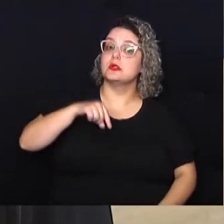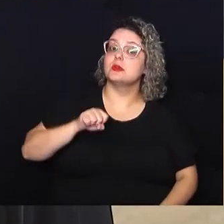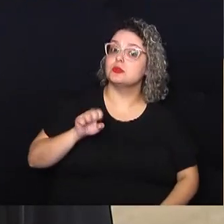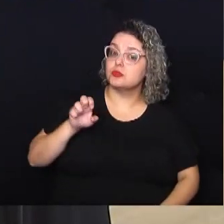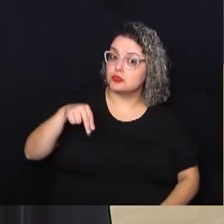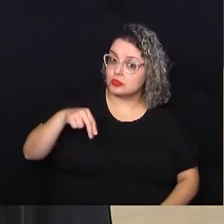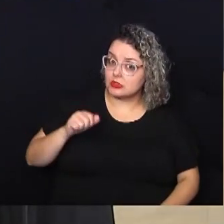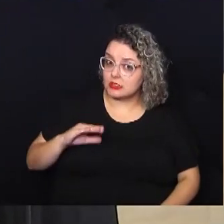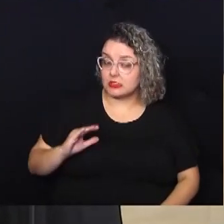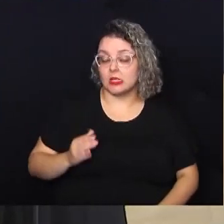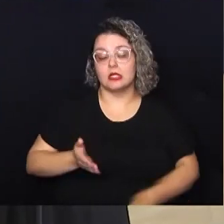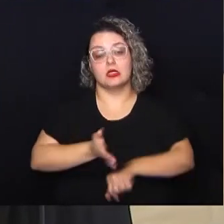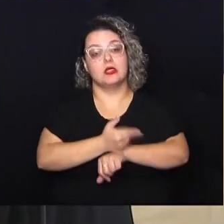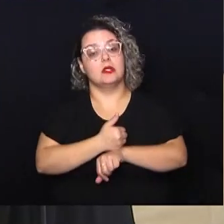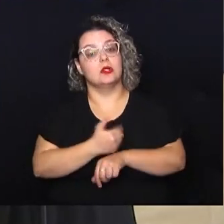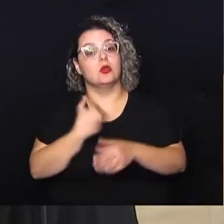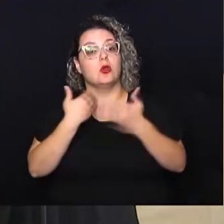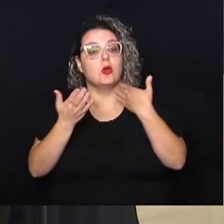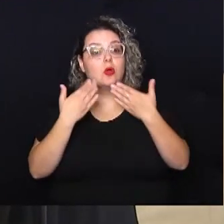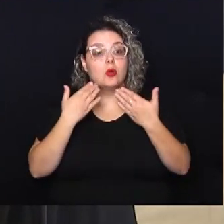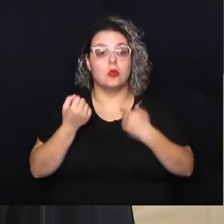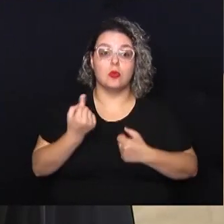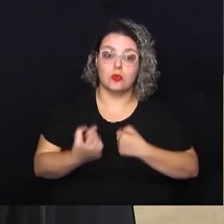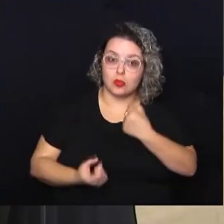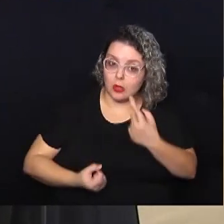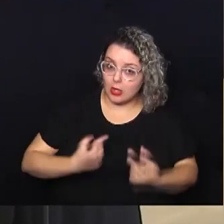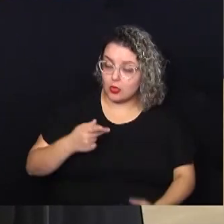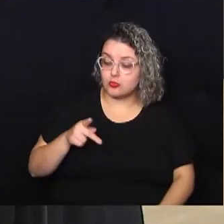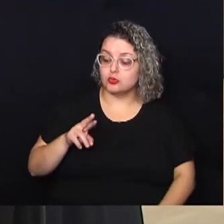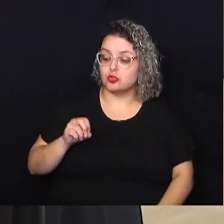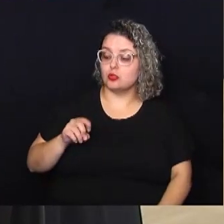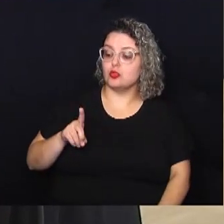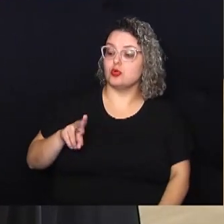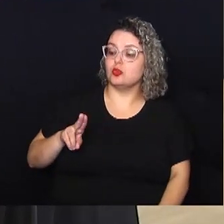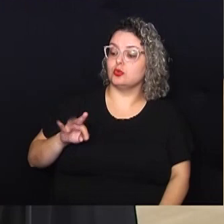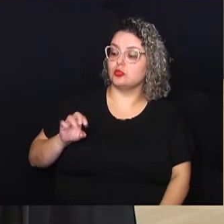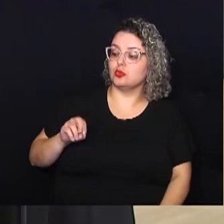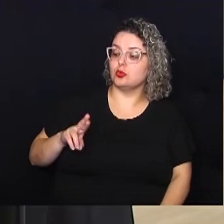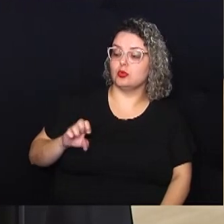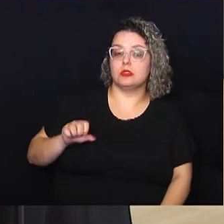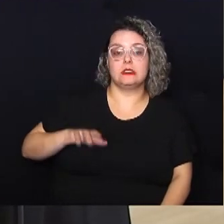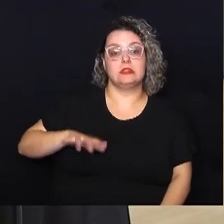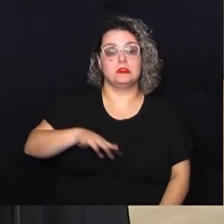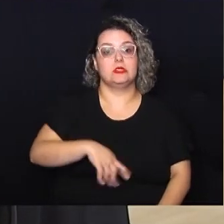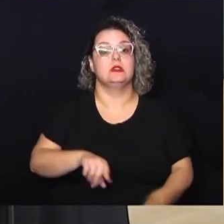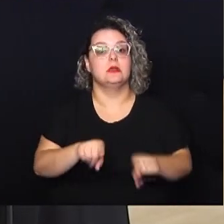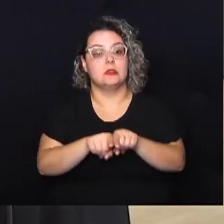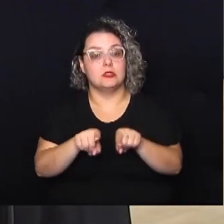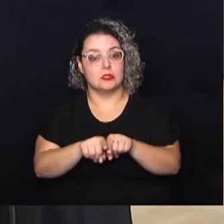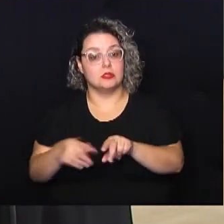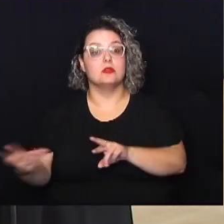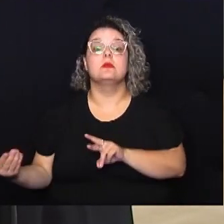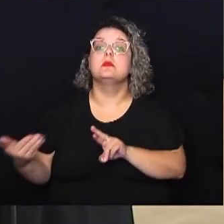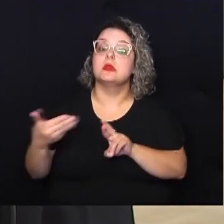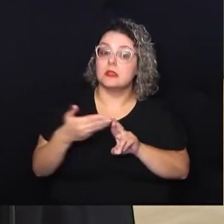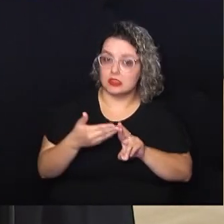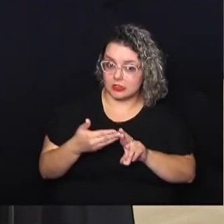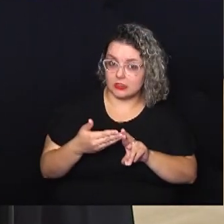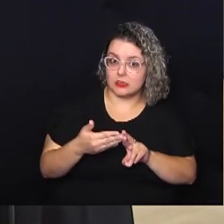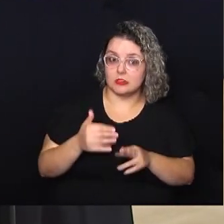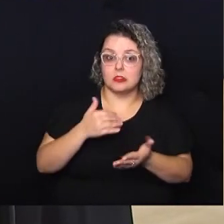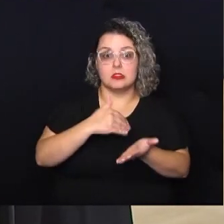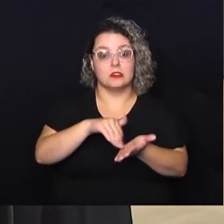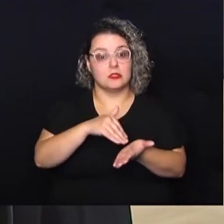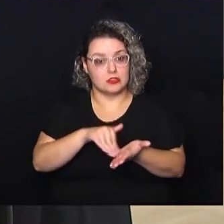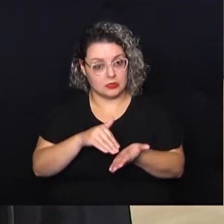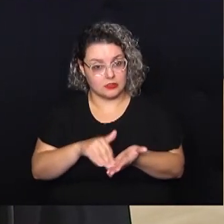Senac mais cedo, nós falamos com alguns produtores aqui da região e também com uma representante da